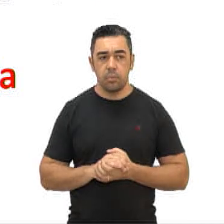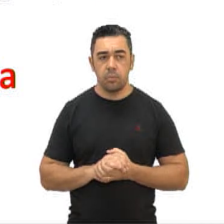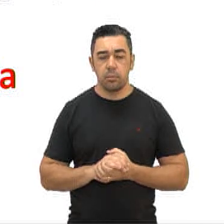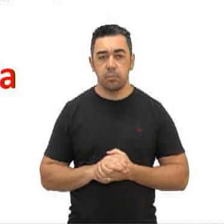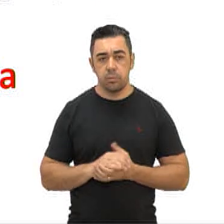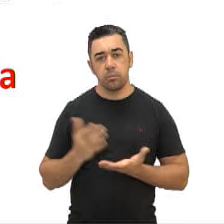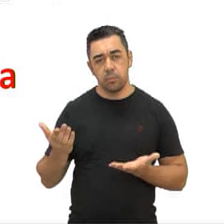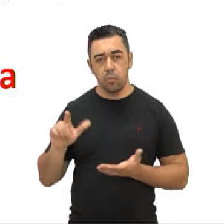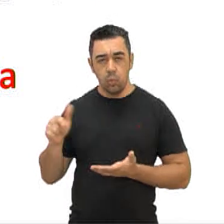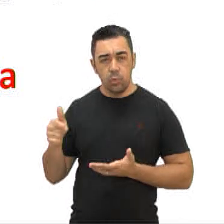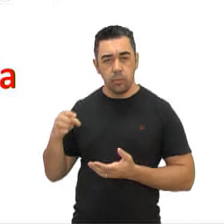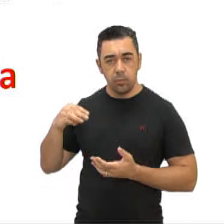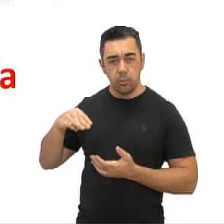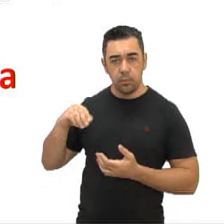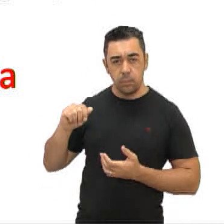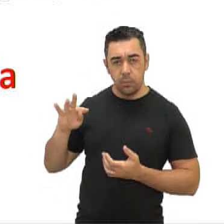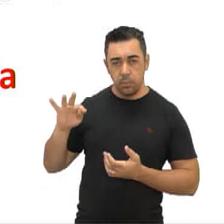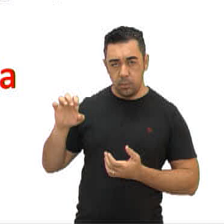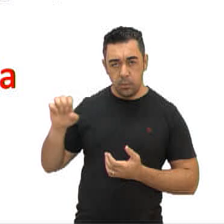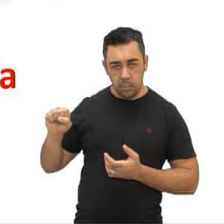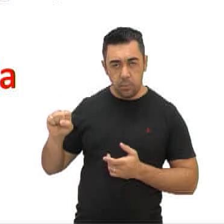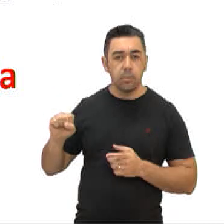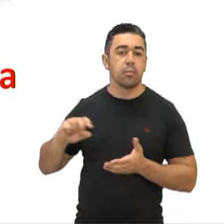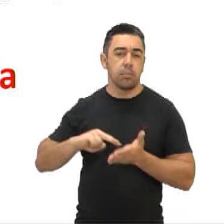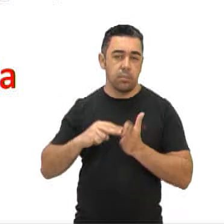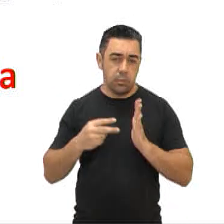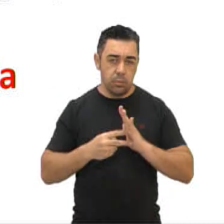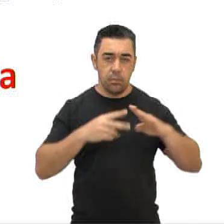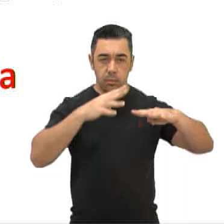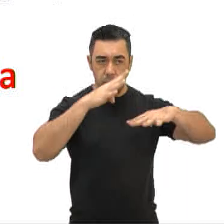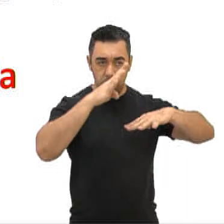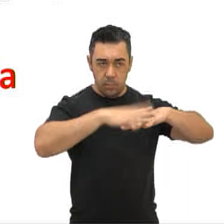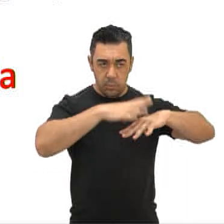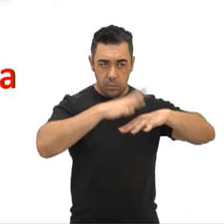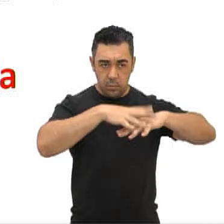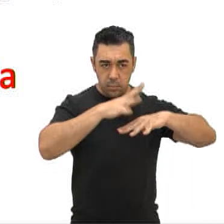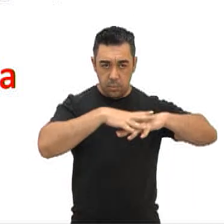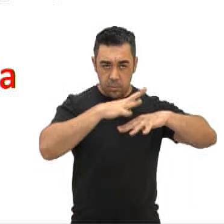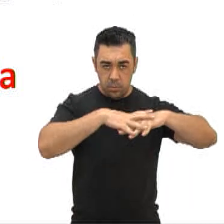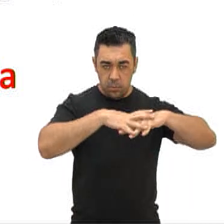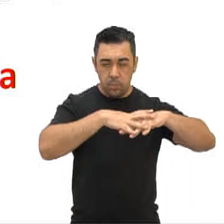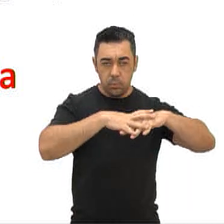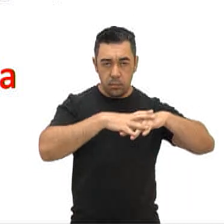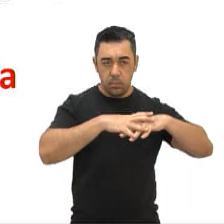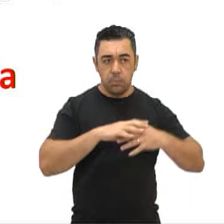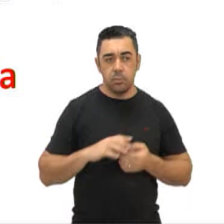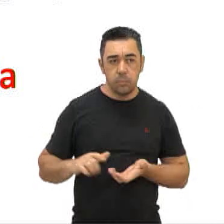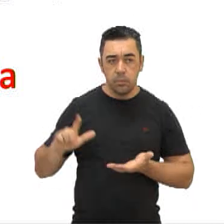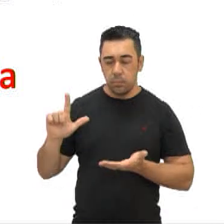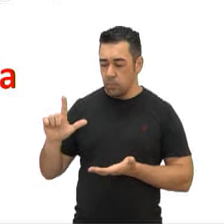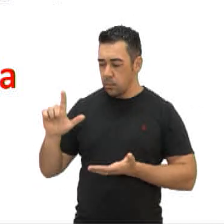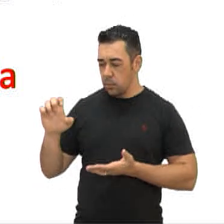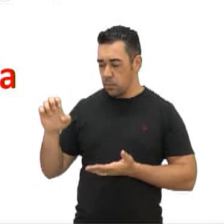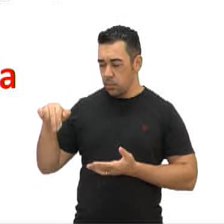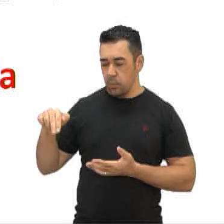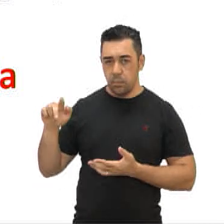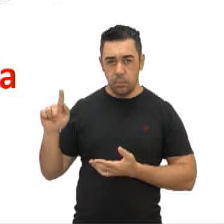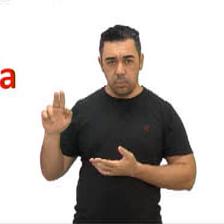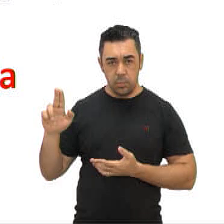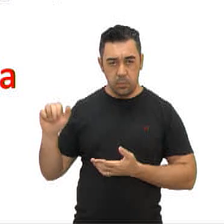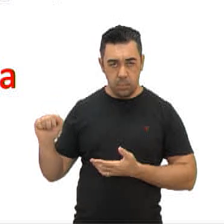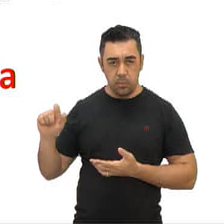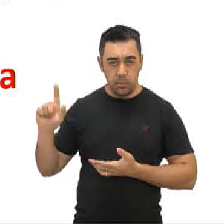E acá, em la questão 3, temos as expressões mates, que é uma abreviação para